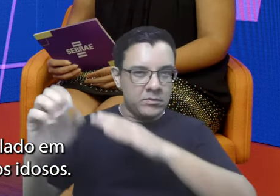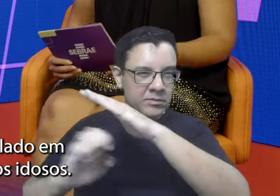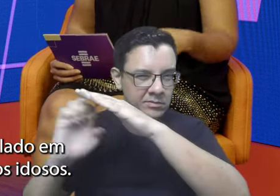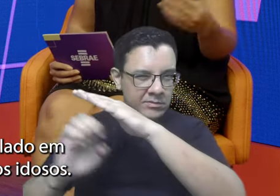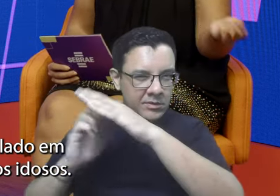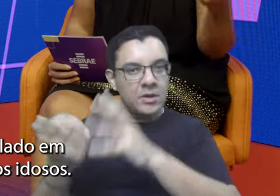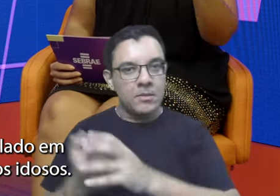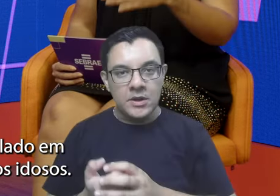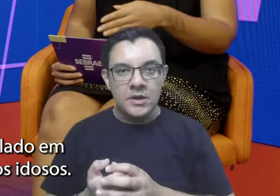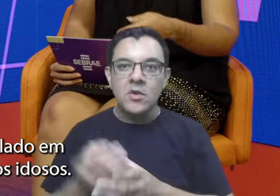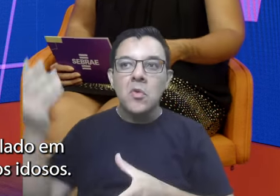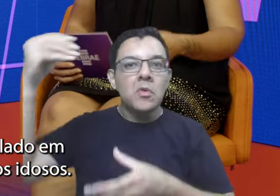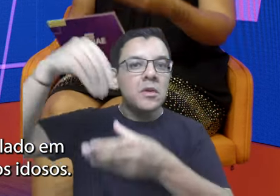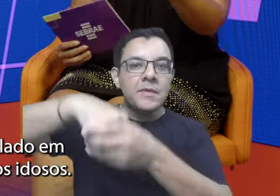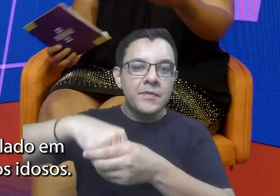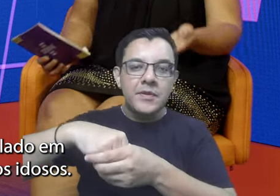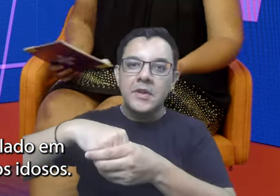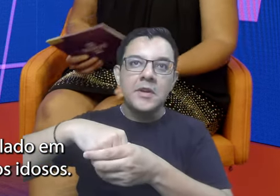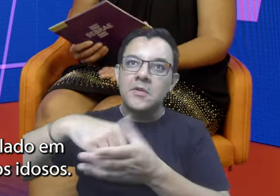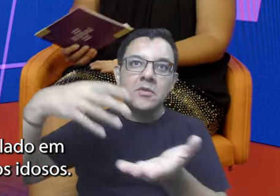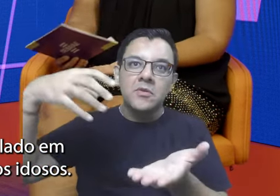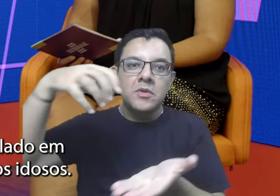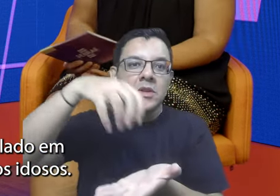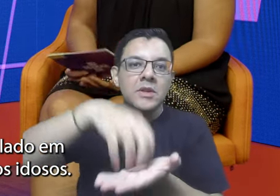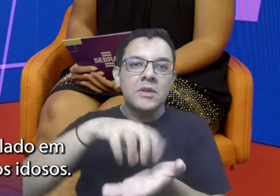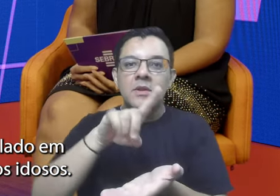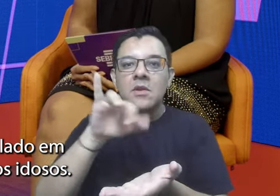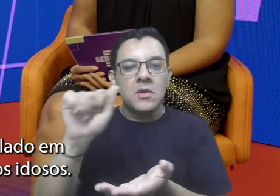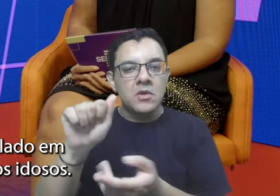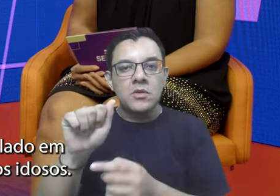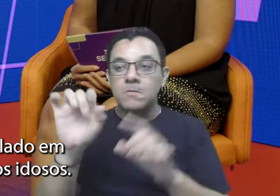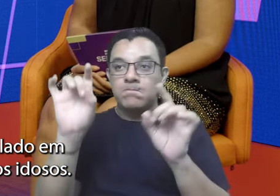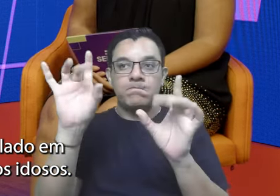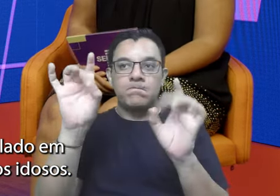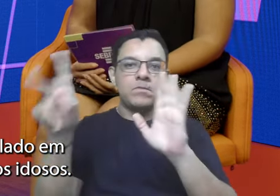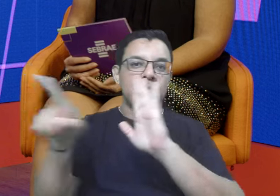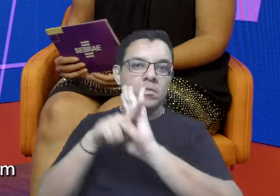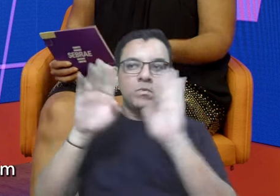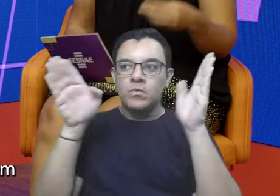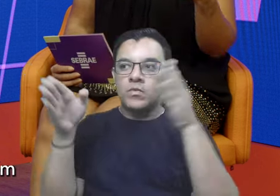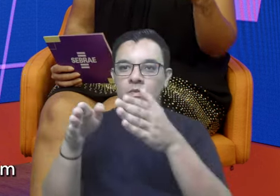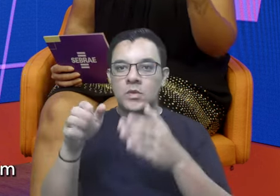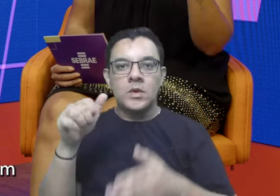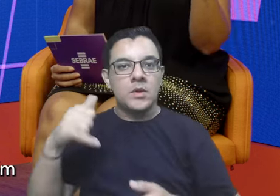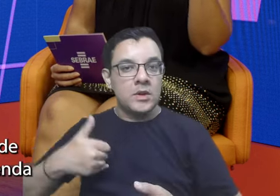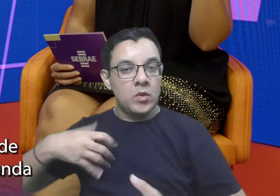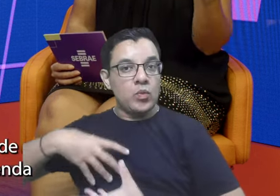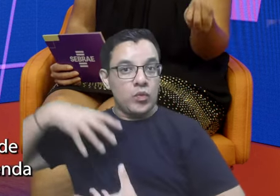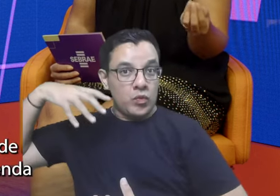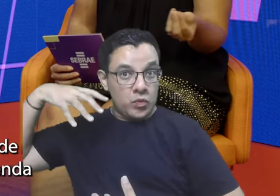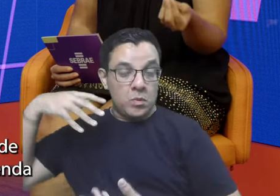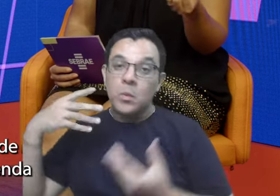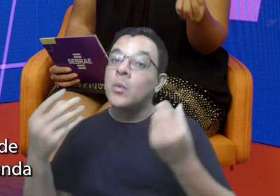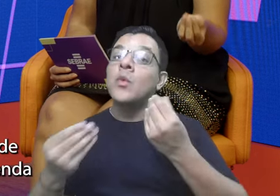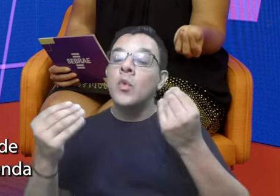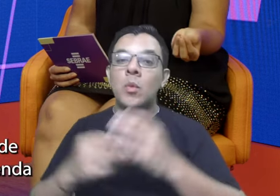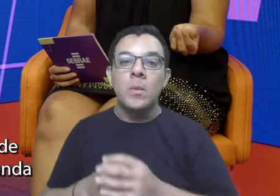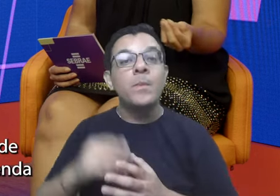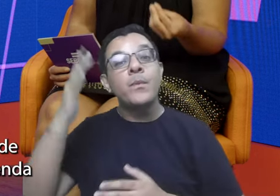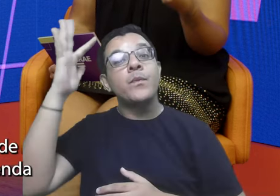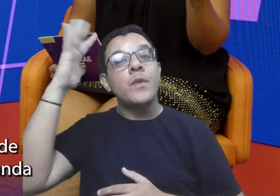empresa ou até instalado em algum centro dia especializado no nos idosos Mas como eu posso também olhar para essa